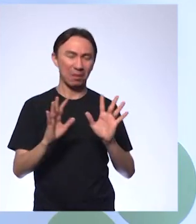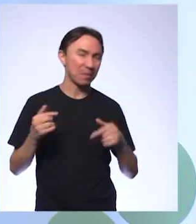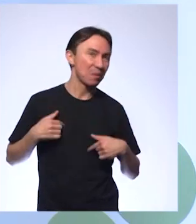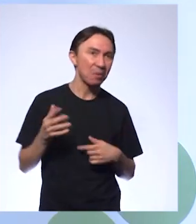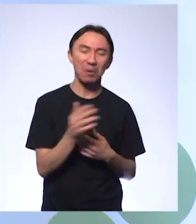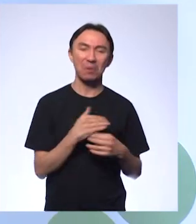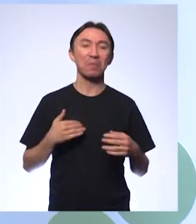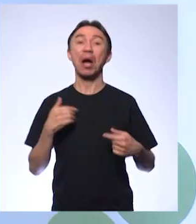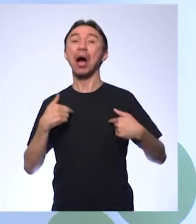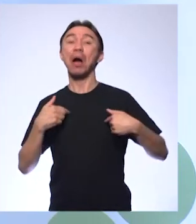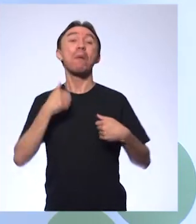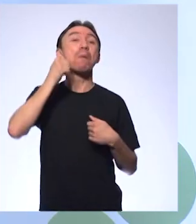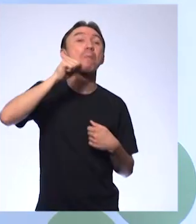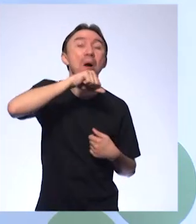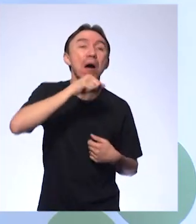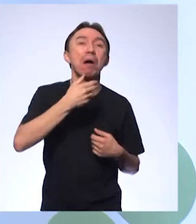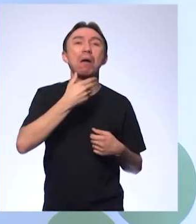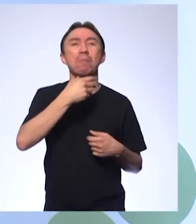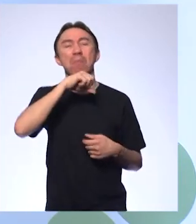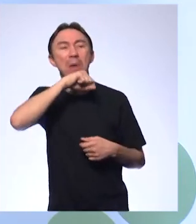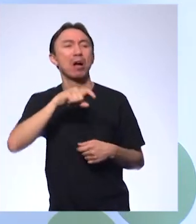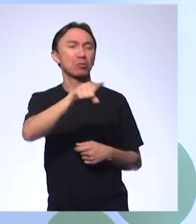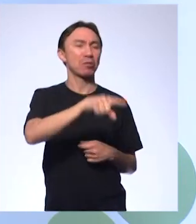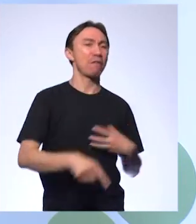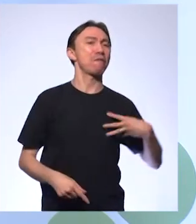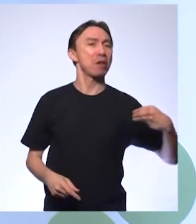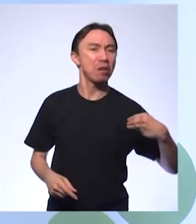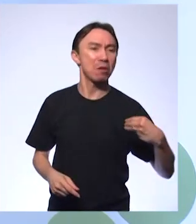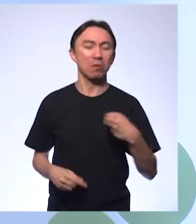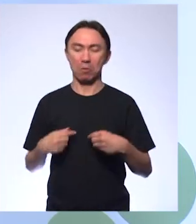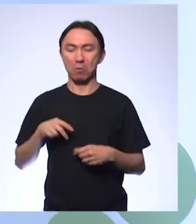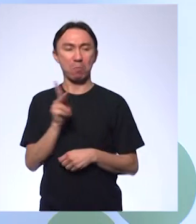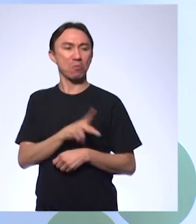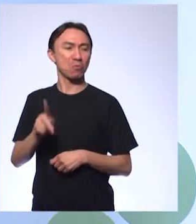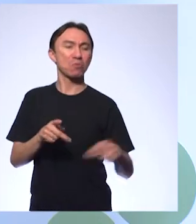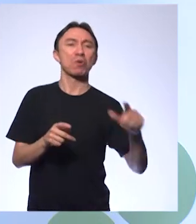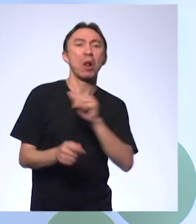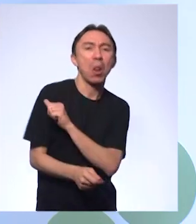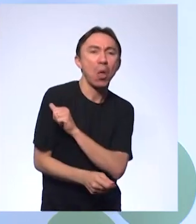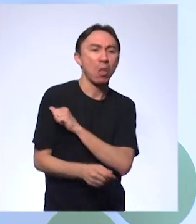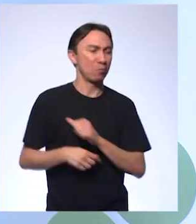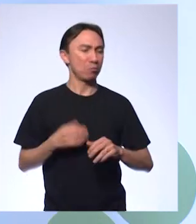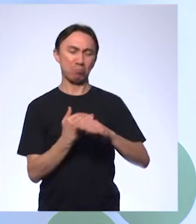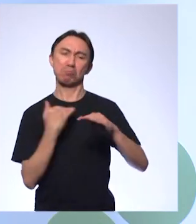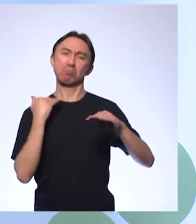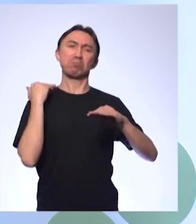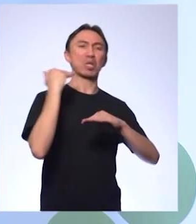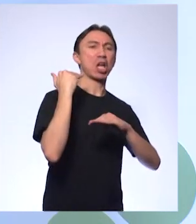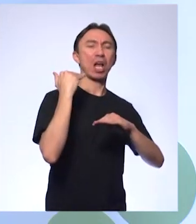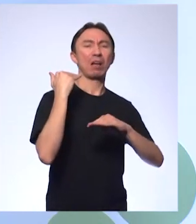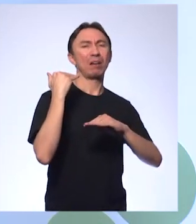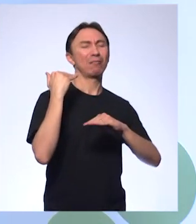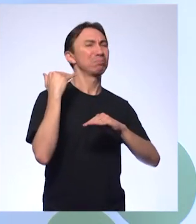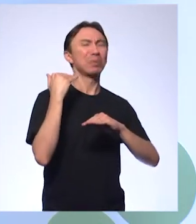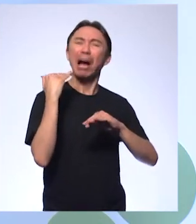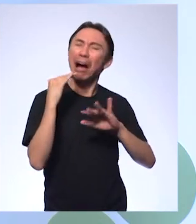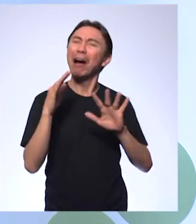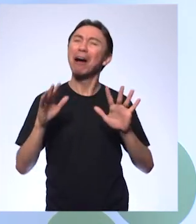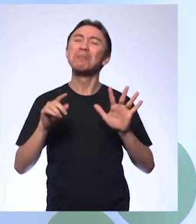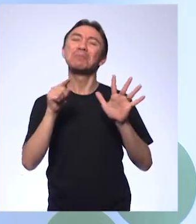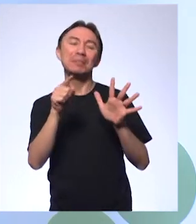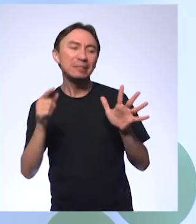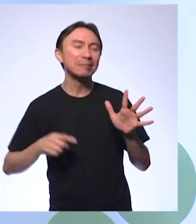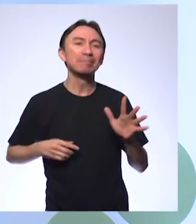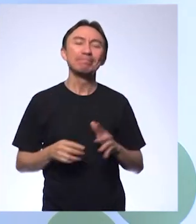você é o aluno, eu sou a chefe, você é meu subordinado. Então, é ouvir sem hierarquia, sem julgar, né? Se